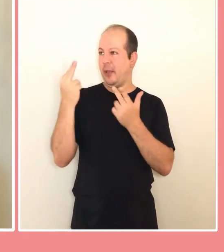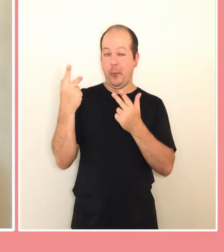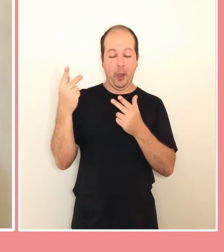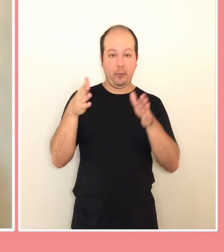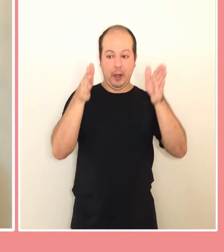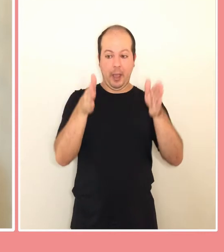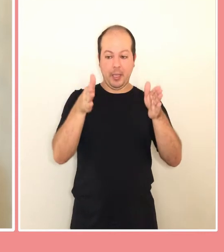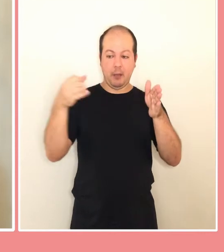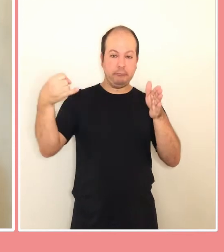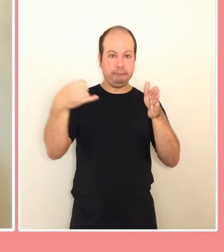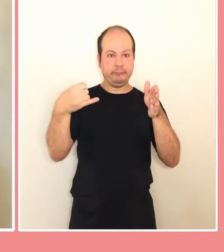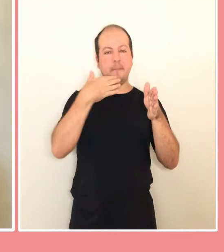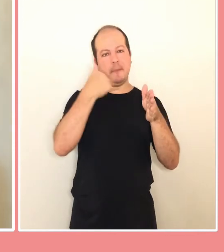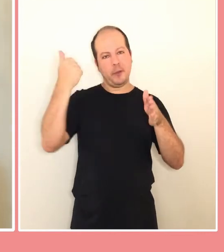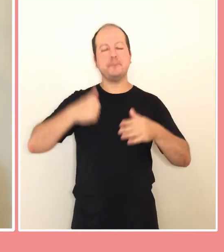do pote.